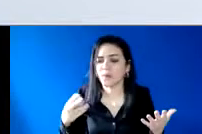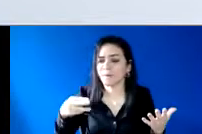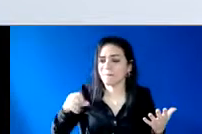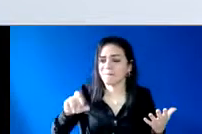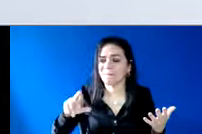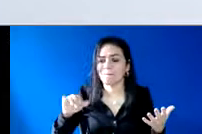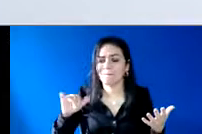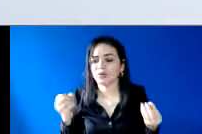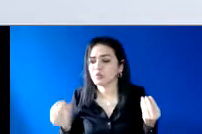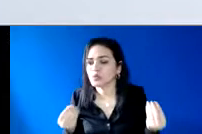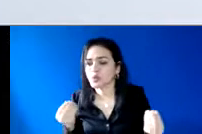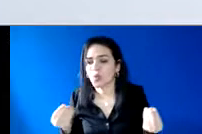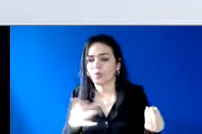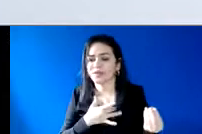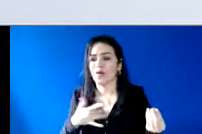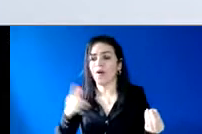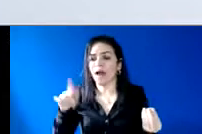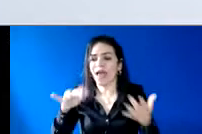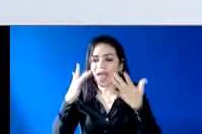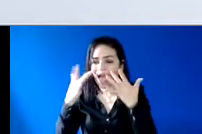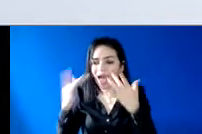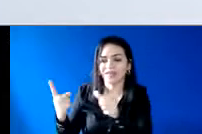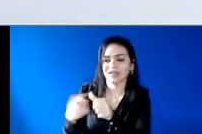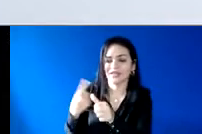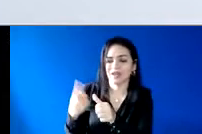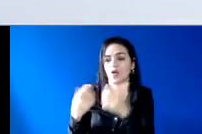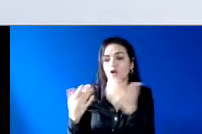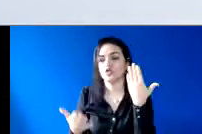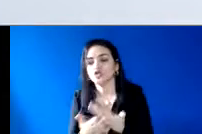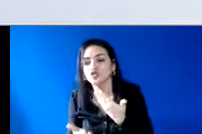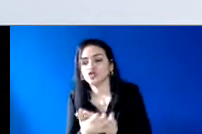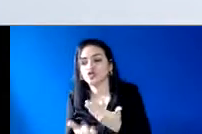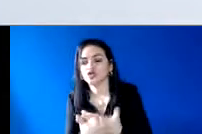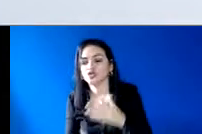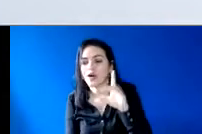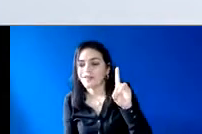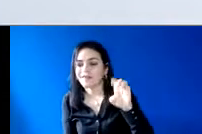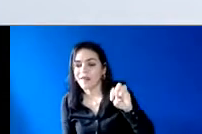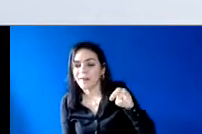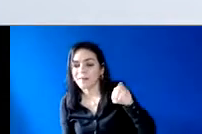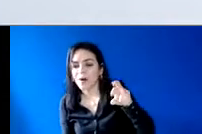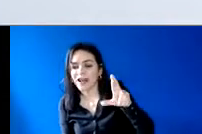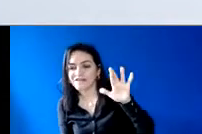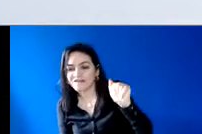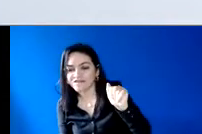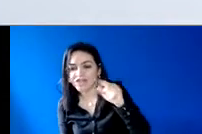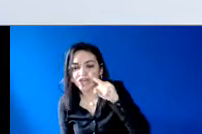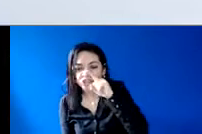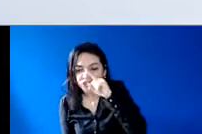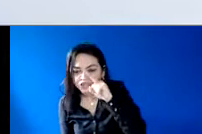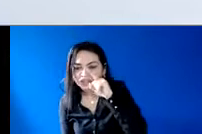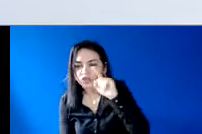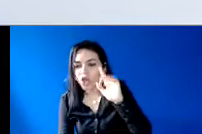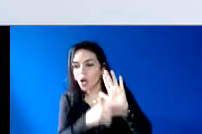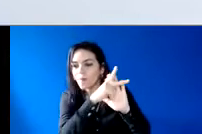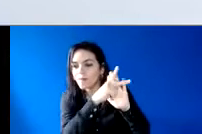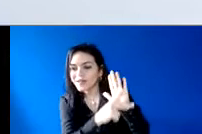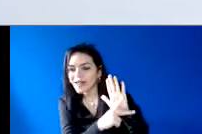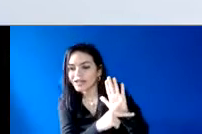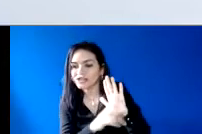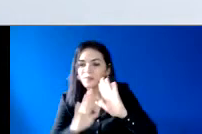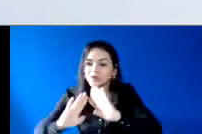atenção primária. O que produz saúde é o estudo da demografia de risco. O que produz saúde é o planejamento sobre a demanda. O que produz